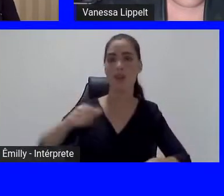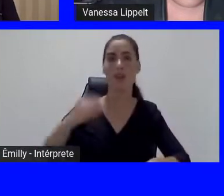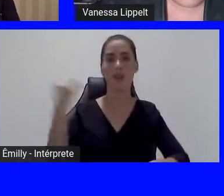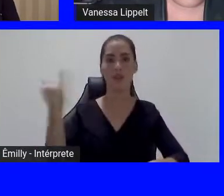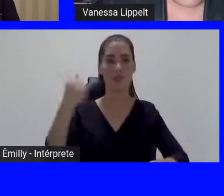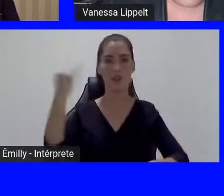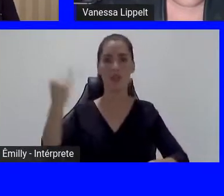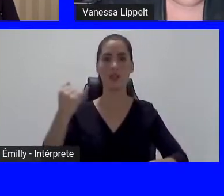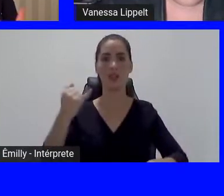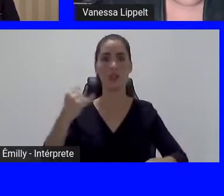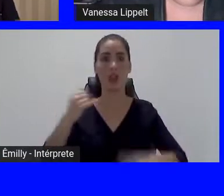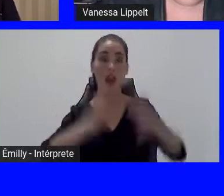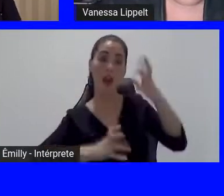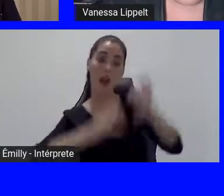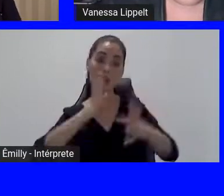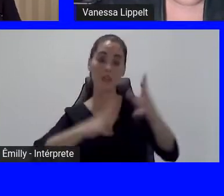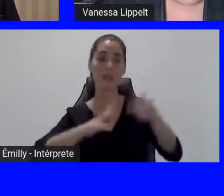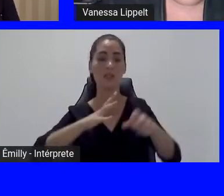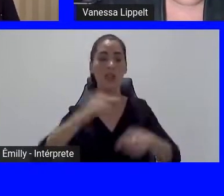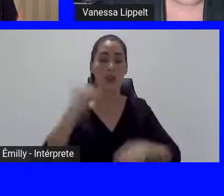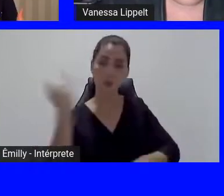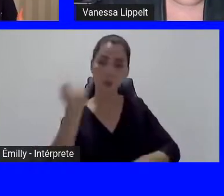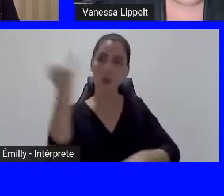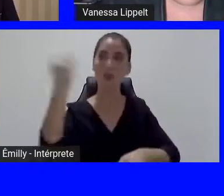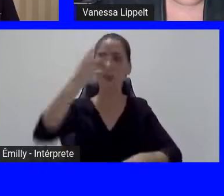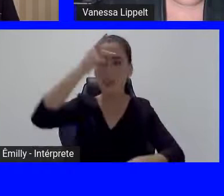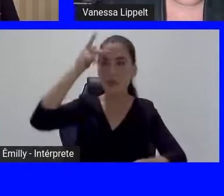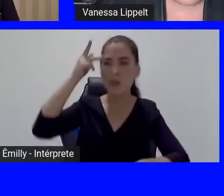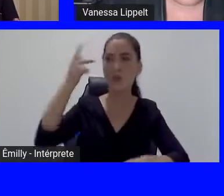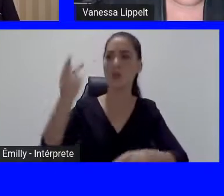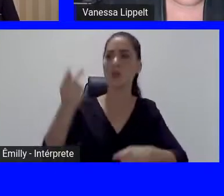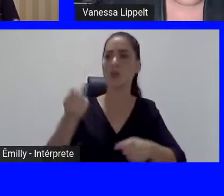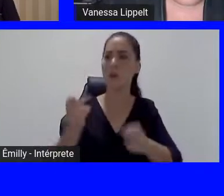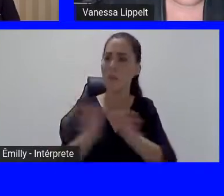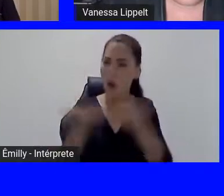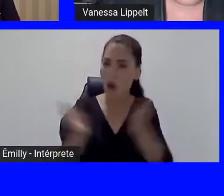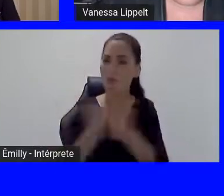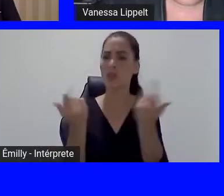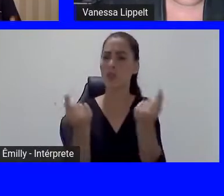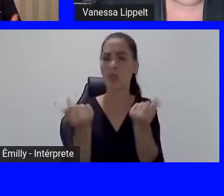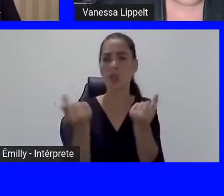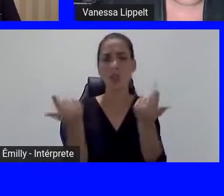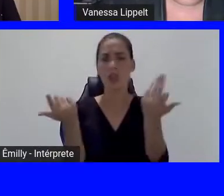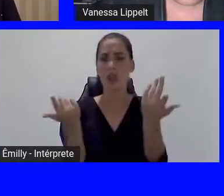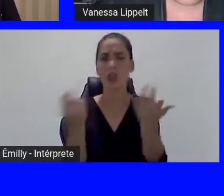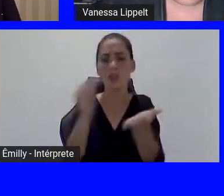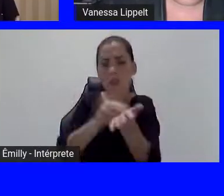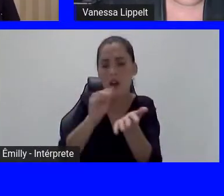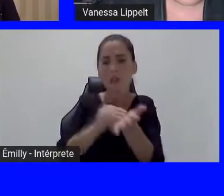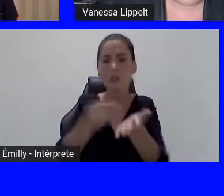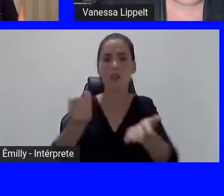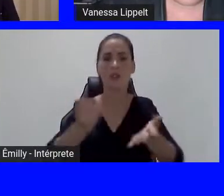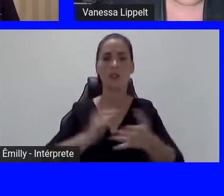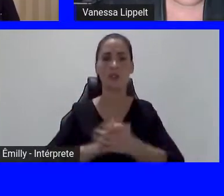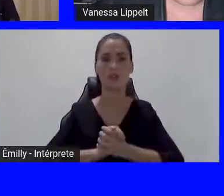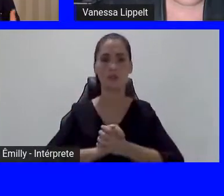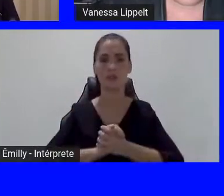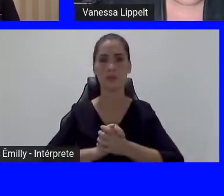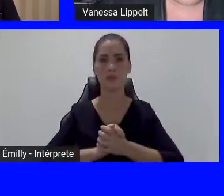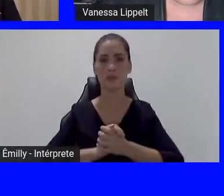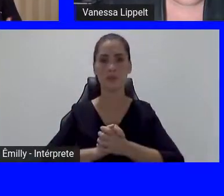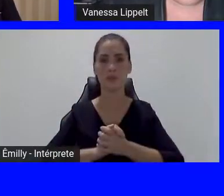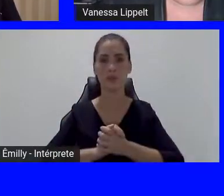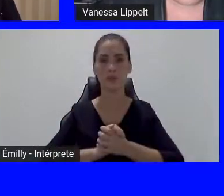inadmissível num país tão rico. Eu tenho insistido nisso. Um Brasil que alimenta 800 milhões no mundo, não ter condições